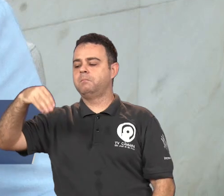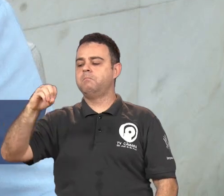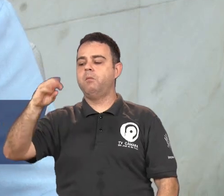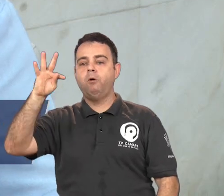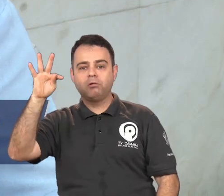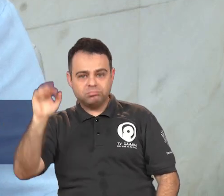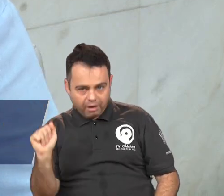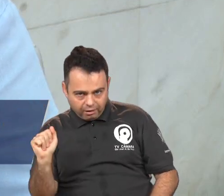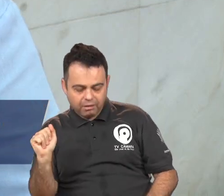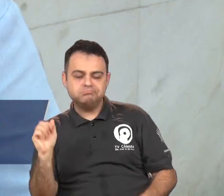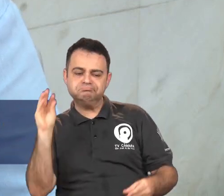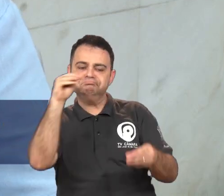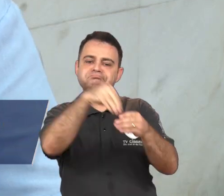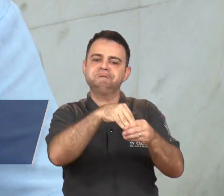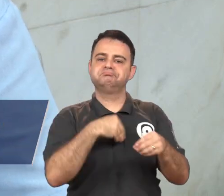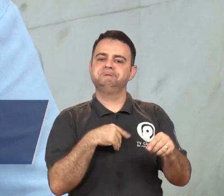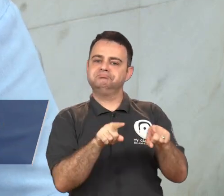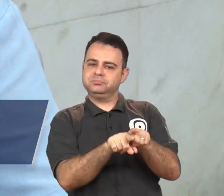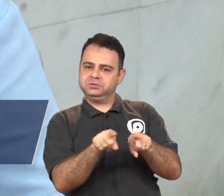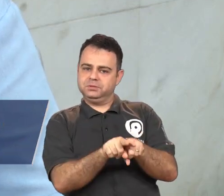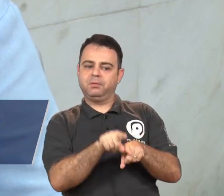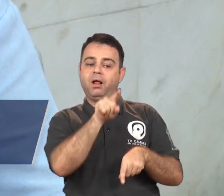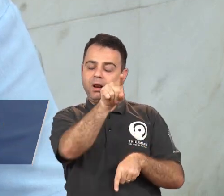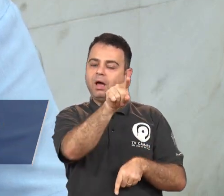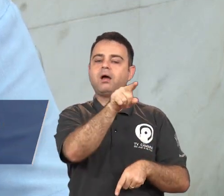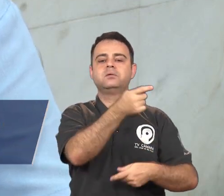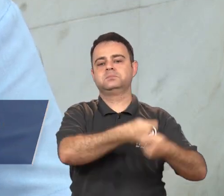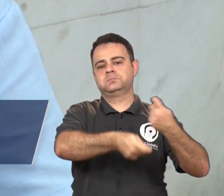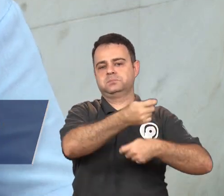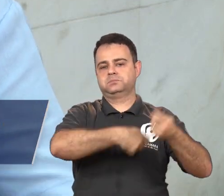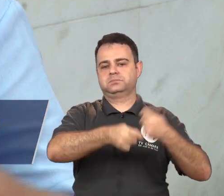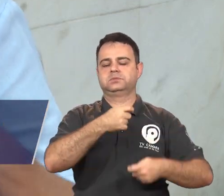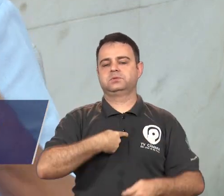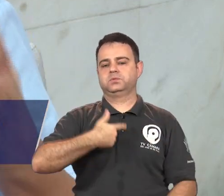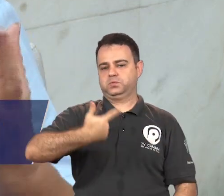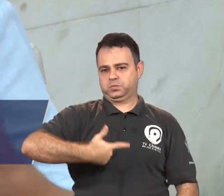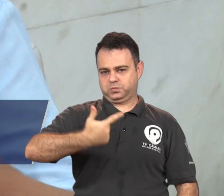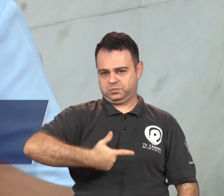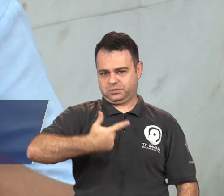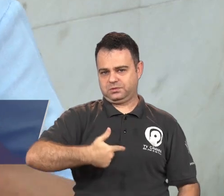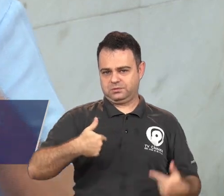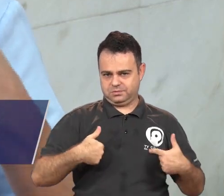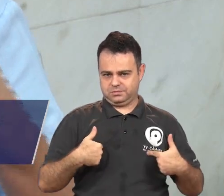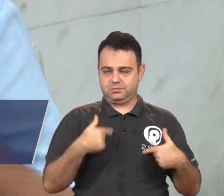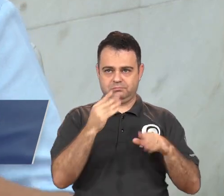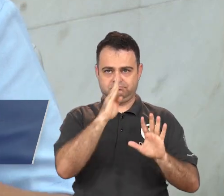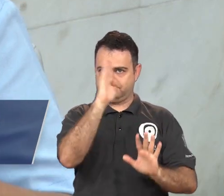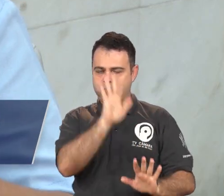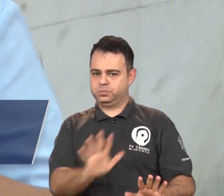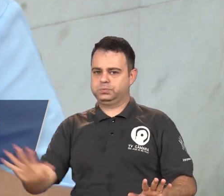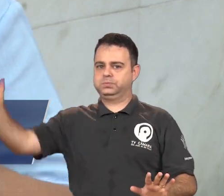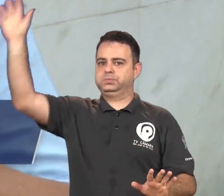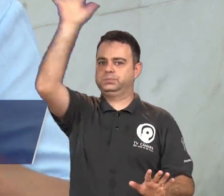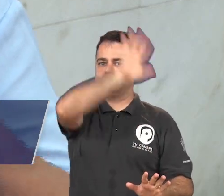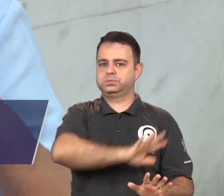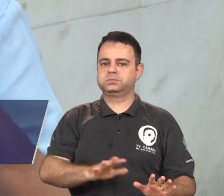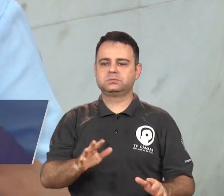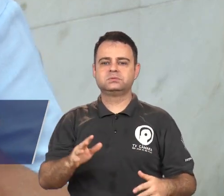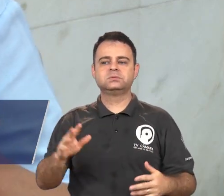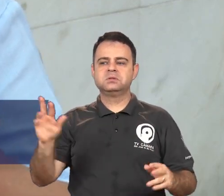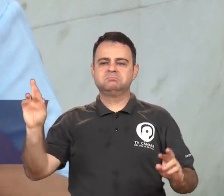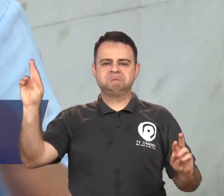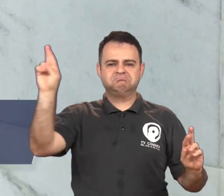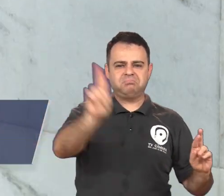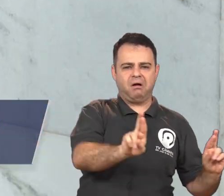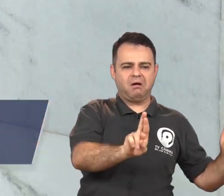presidente da confederação. Lá eu sou segunda tesoureira. Lá nós trabalhamos a nível nacional, são presidentes